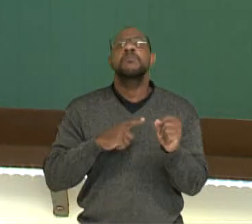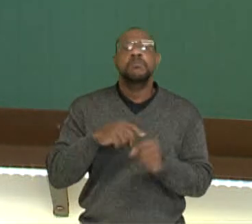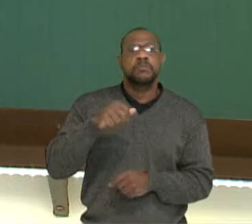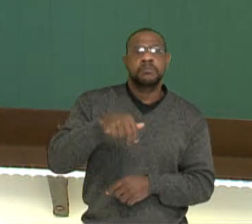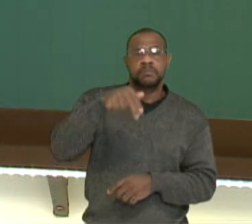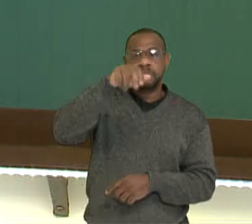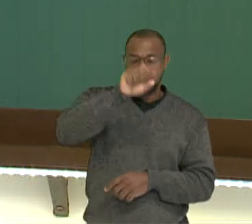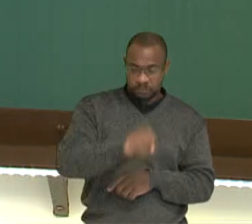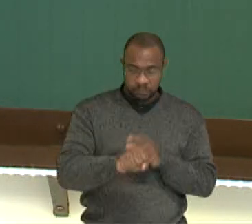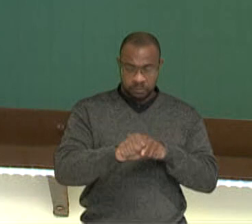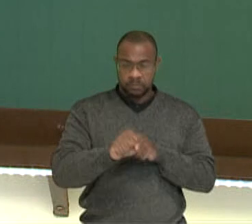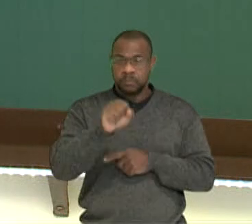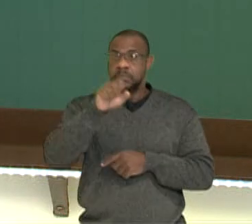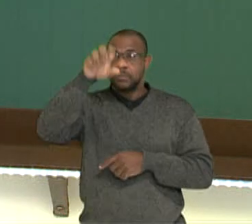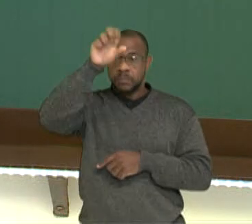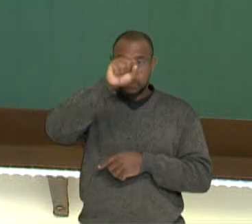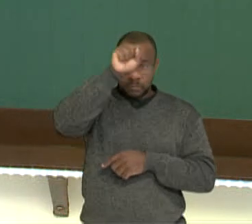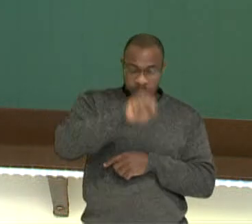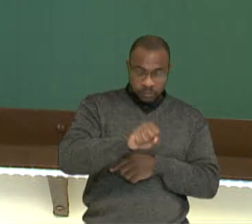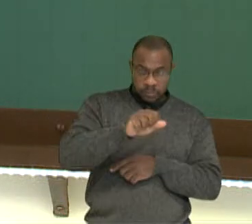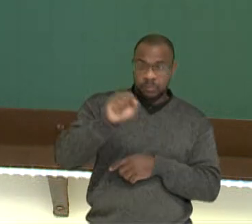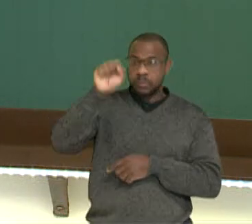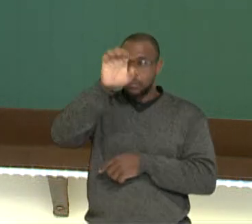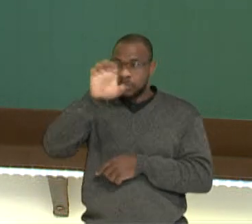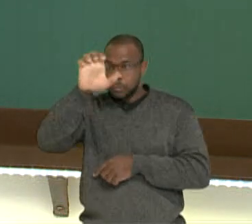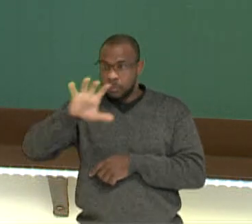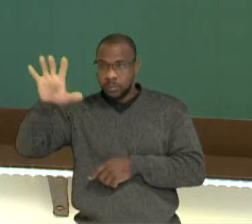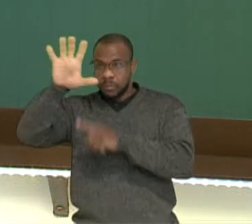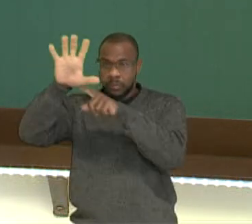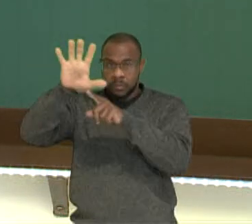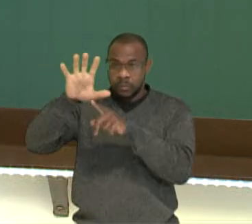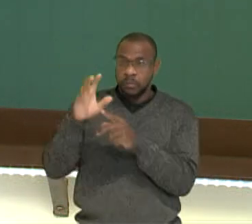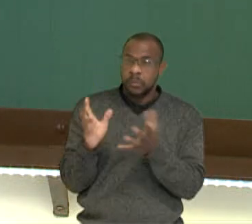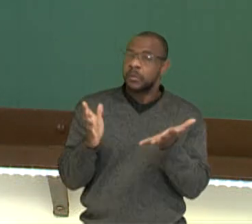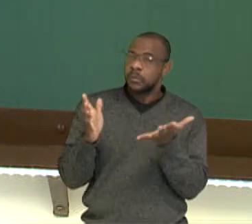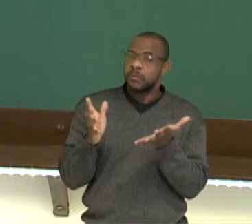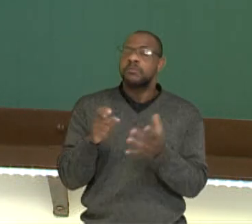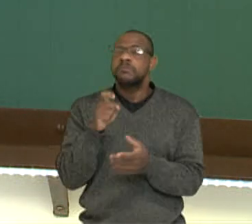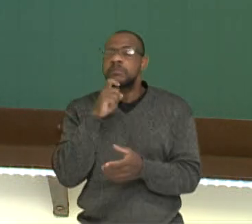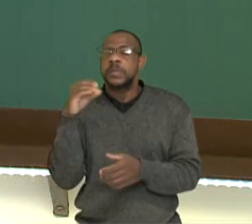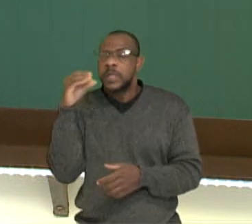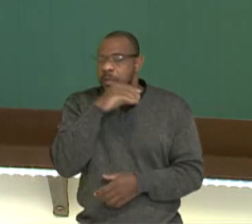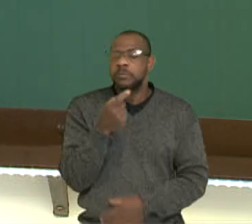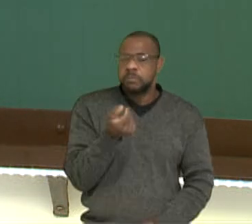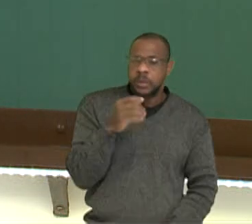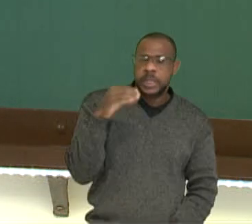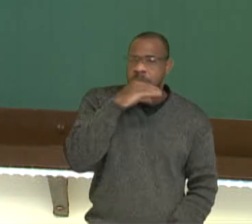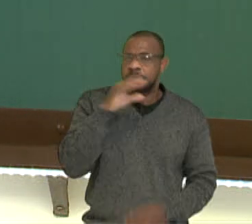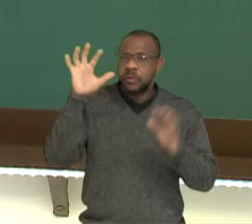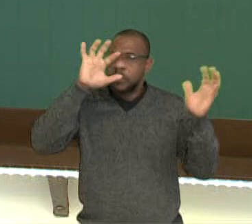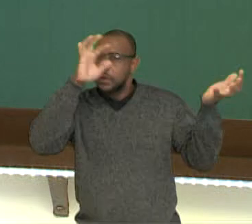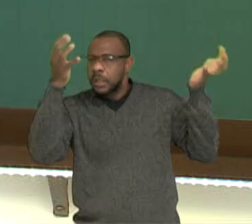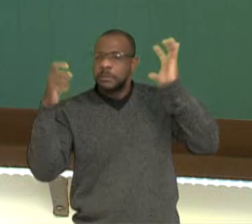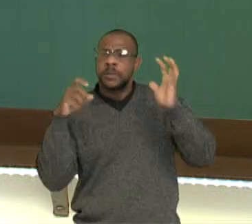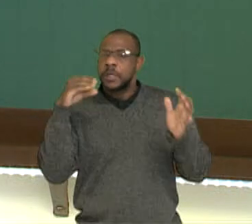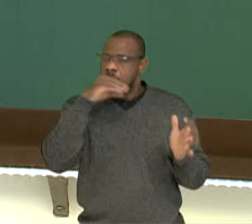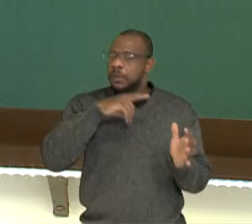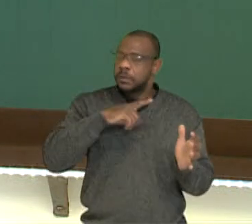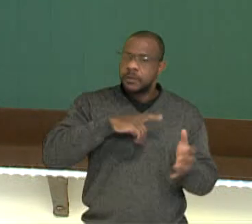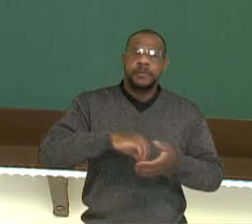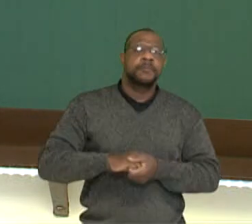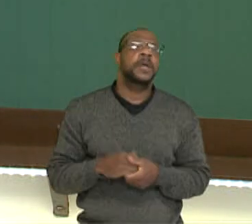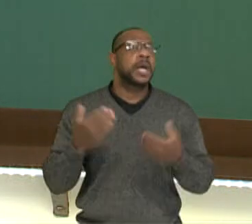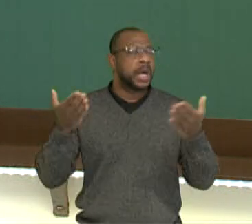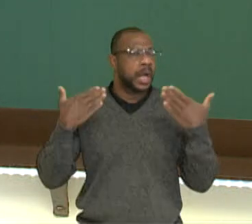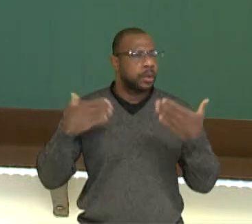do continente europeu um clima um pouquinho diferente, um clima um pouquinho mais quente, um tipo de clima mediterrâneo que a gente vai